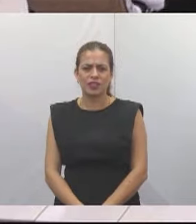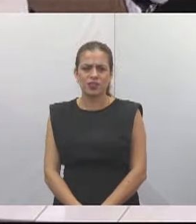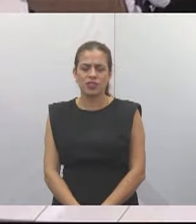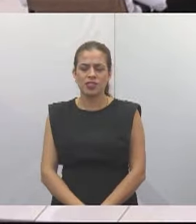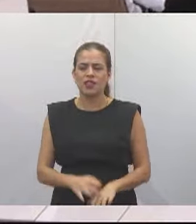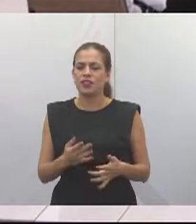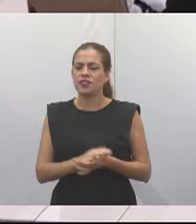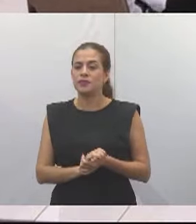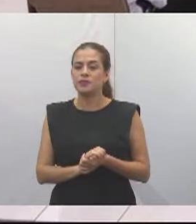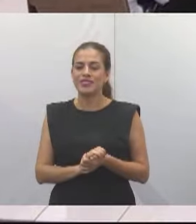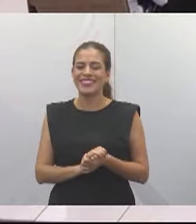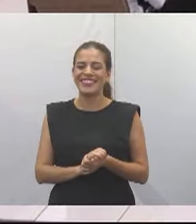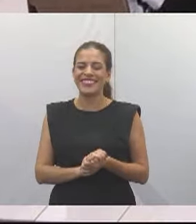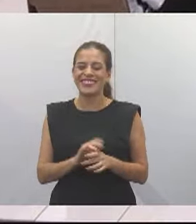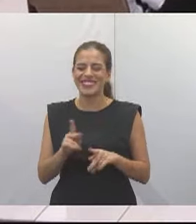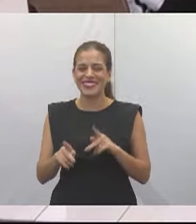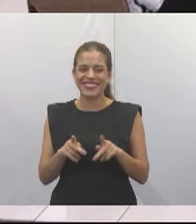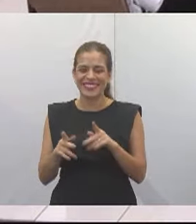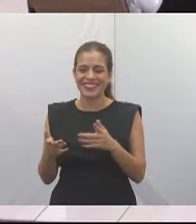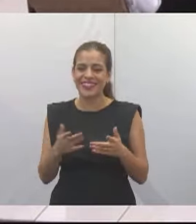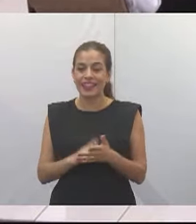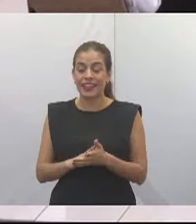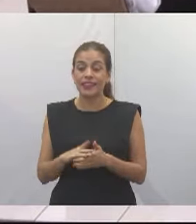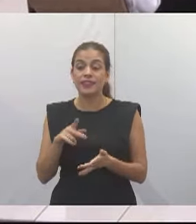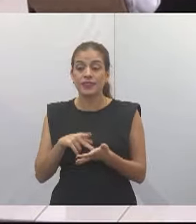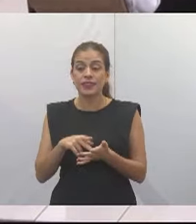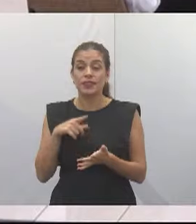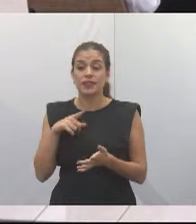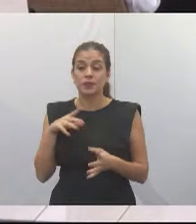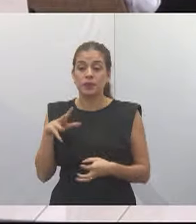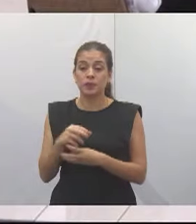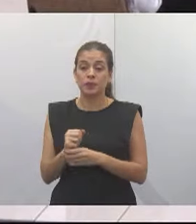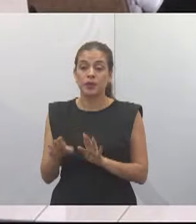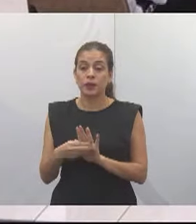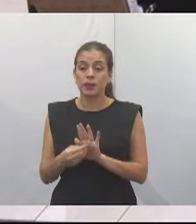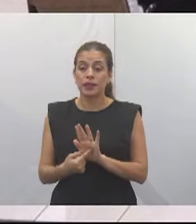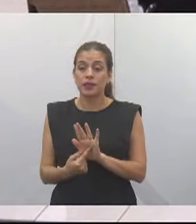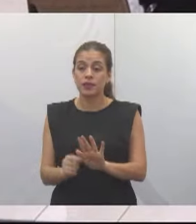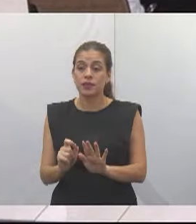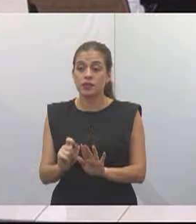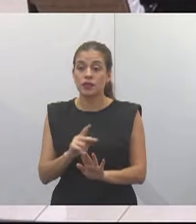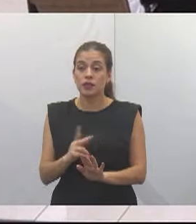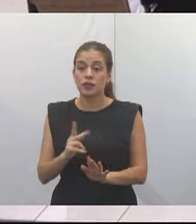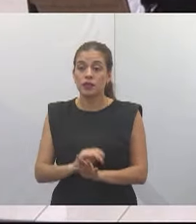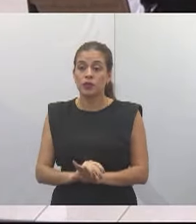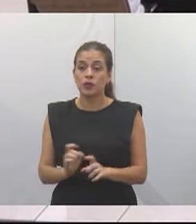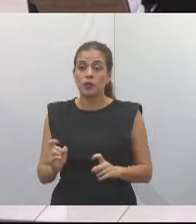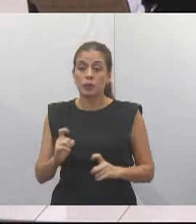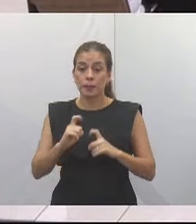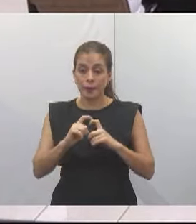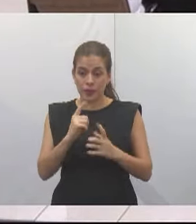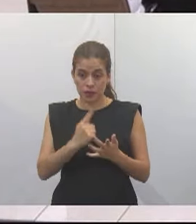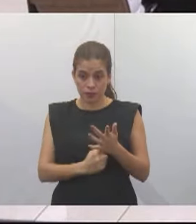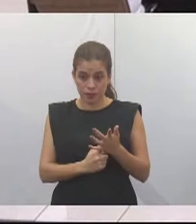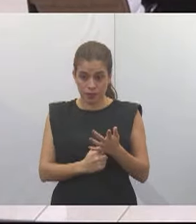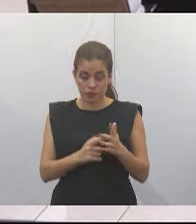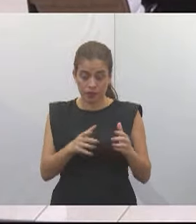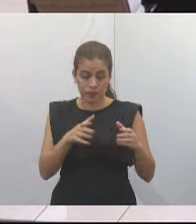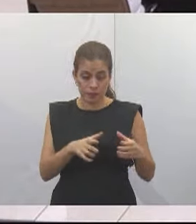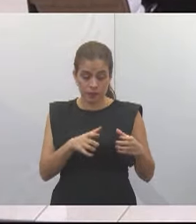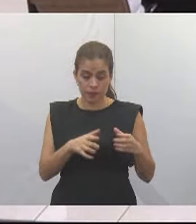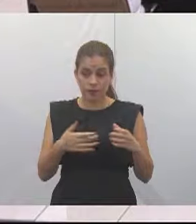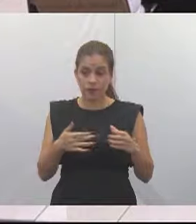Então, pessoal, realmente a gente tem, só para complementar, é importante quando passar numa consulta na unidade básica